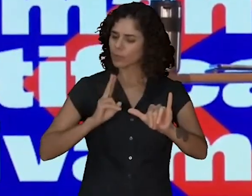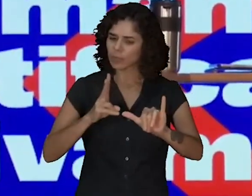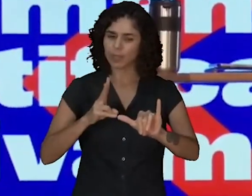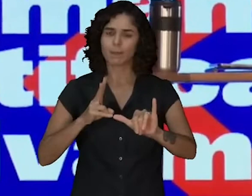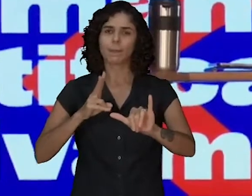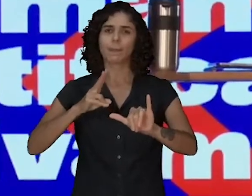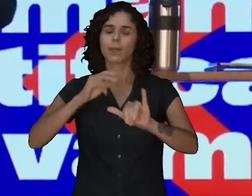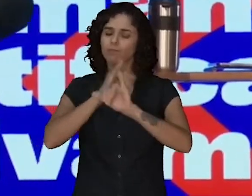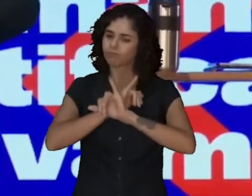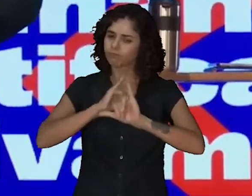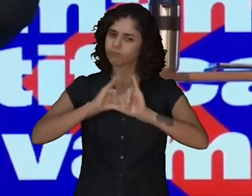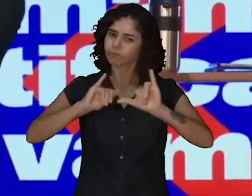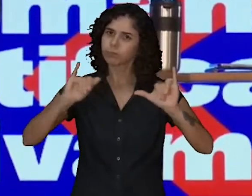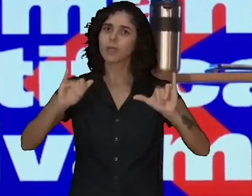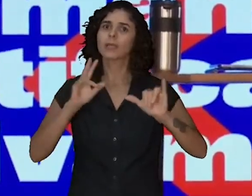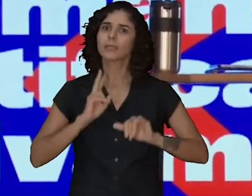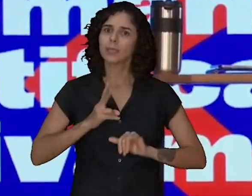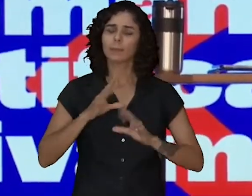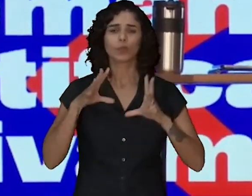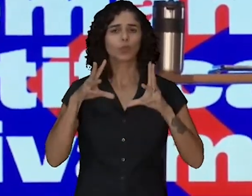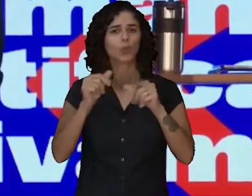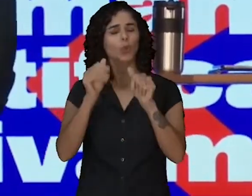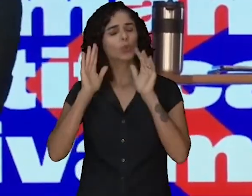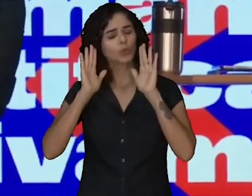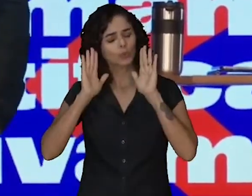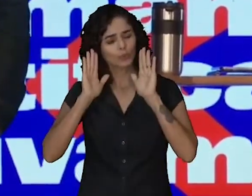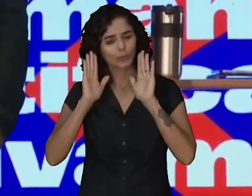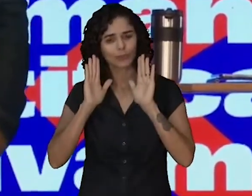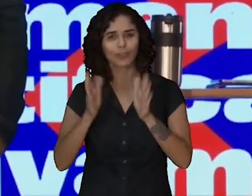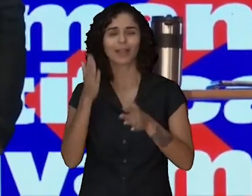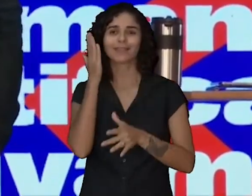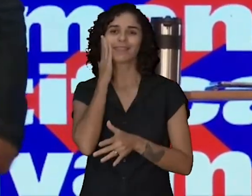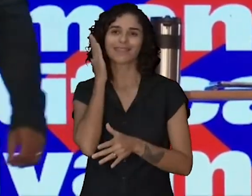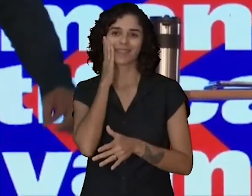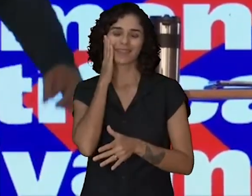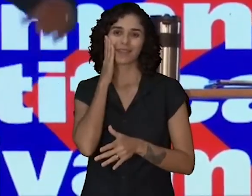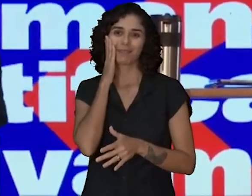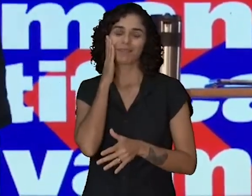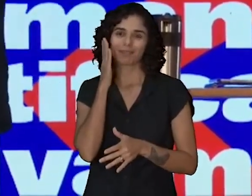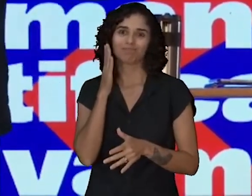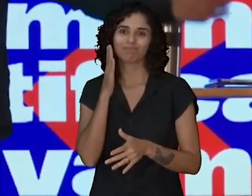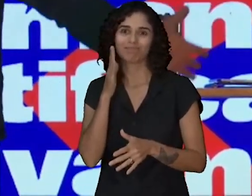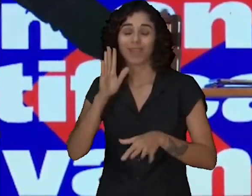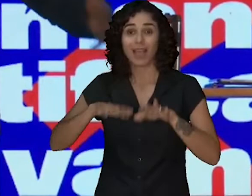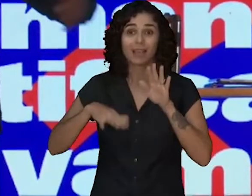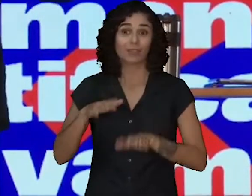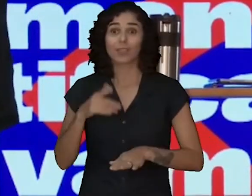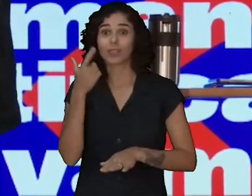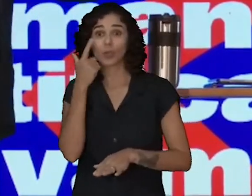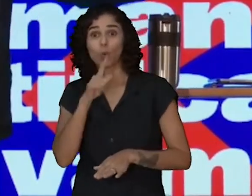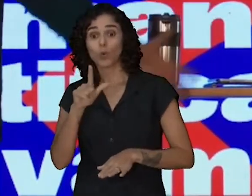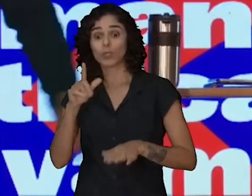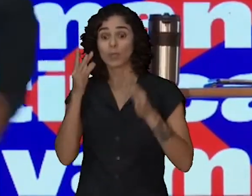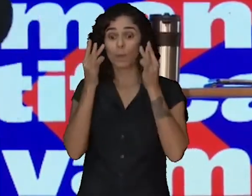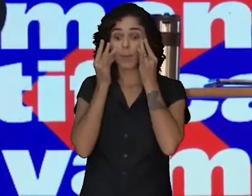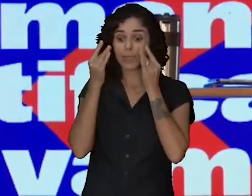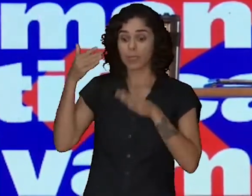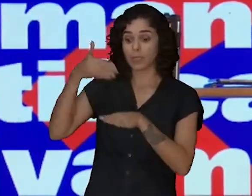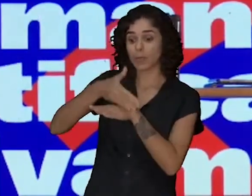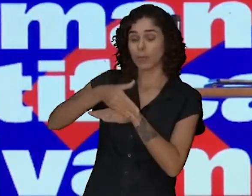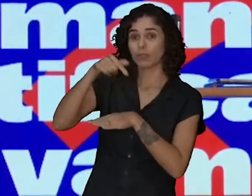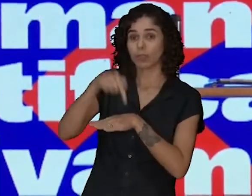está lá fora, quanto você que na semana que vem, porque não conseguiu vir, vai ouvir isso